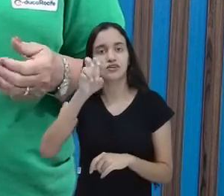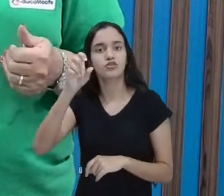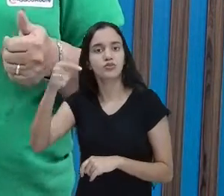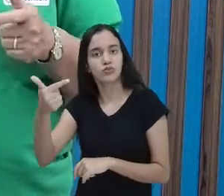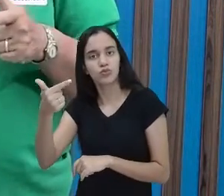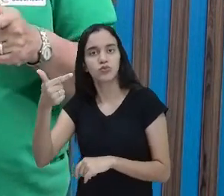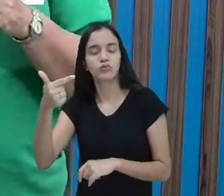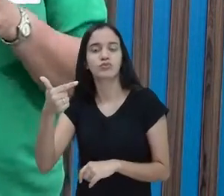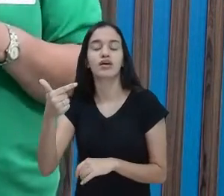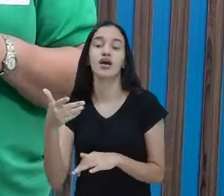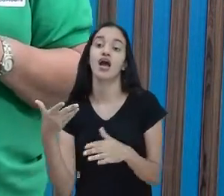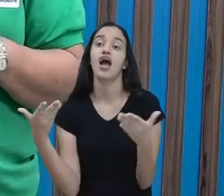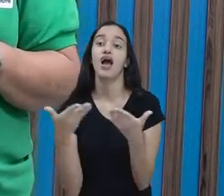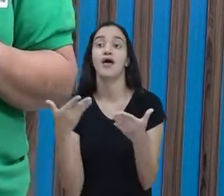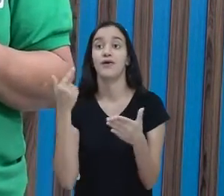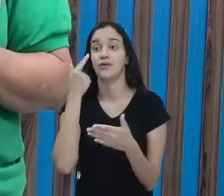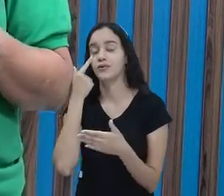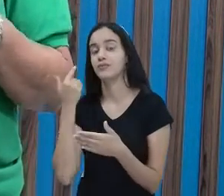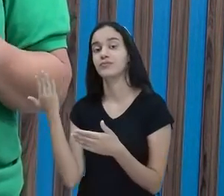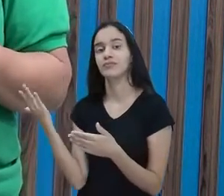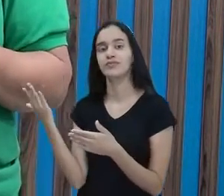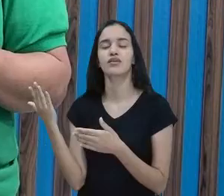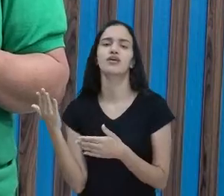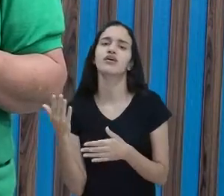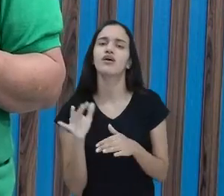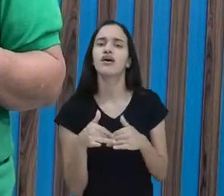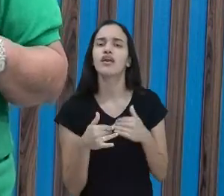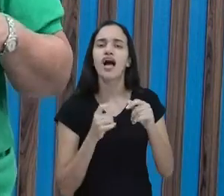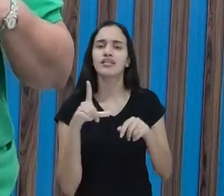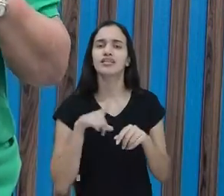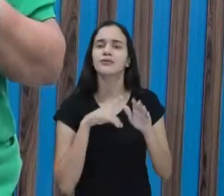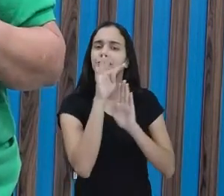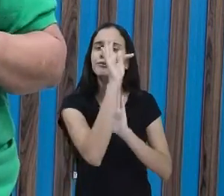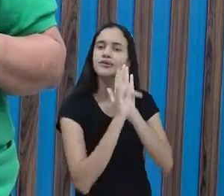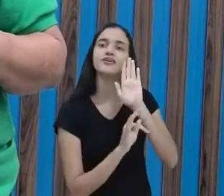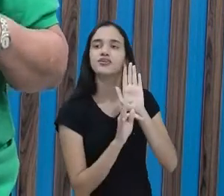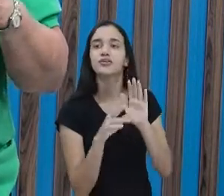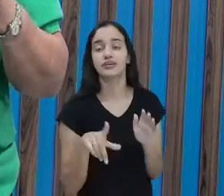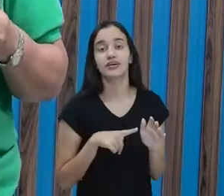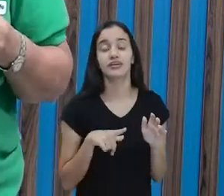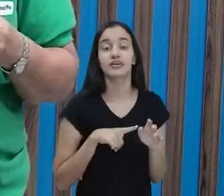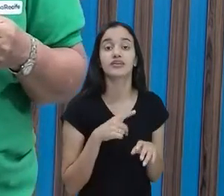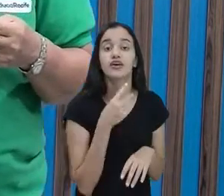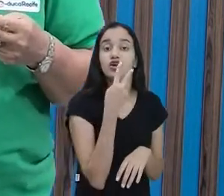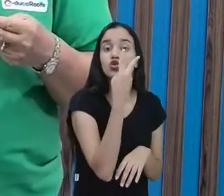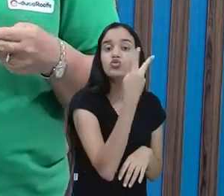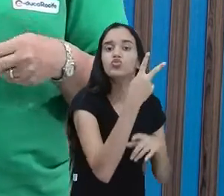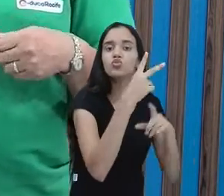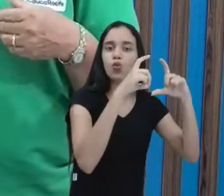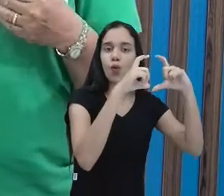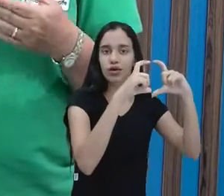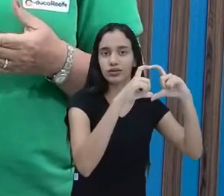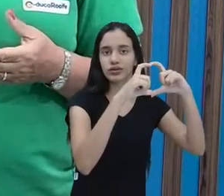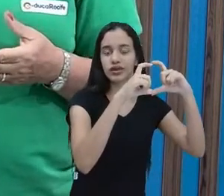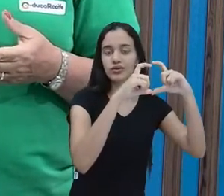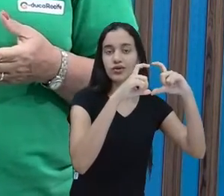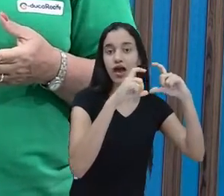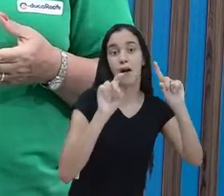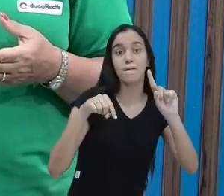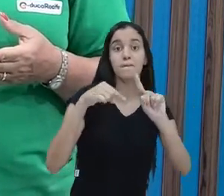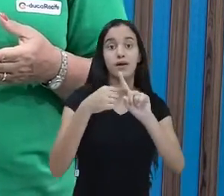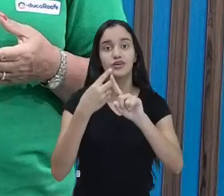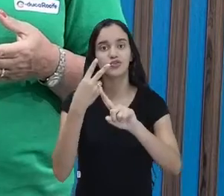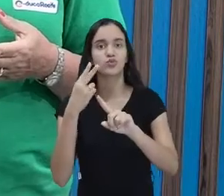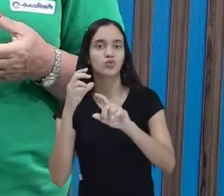certo? Já o outro balãozinho, ele me diz o seguinte. Eu tenho que ter 2 cédulas e 2